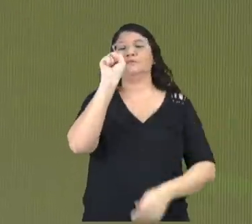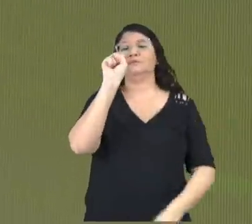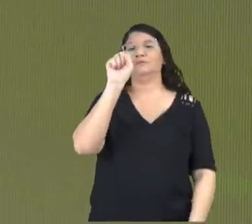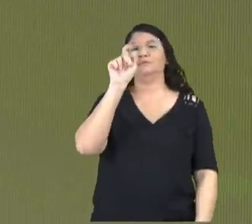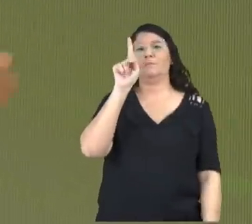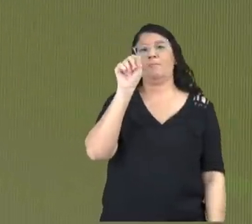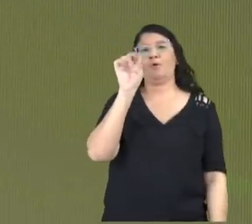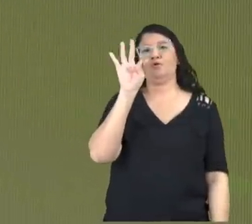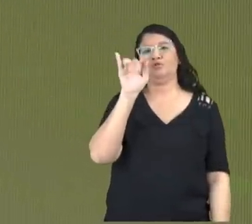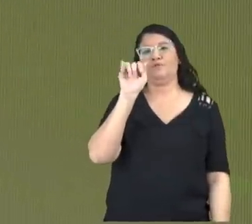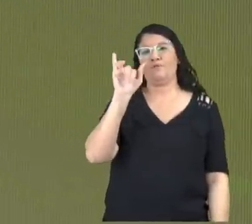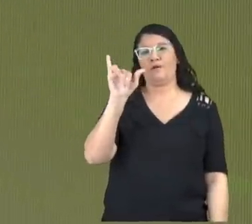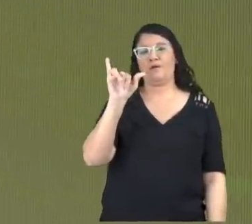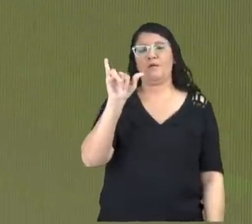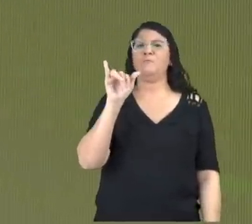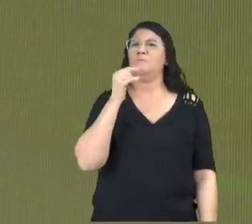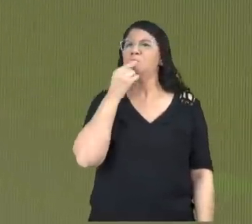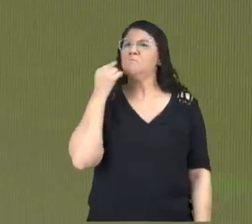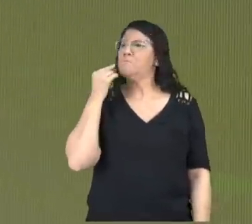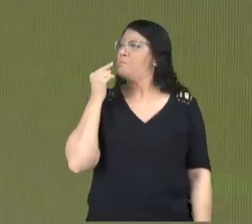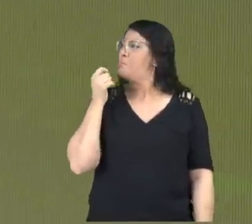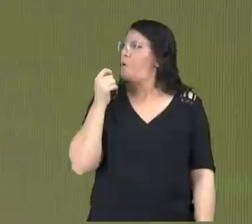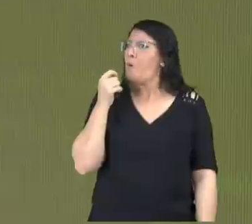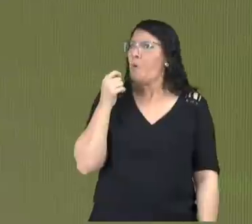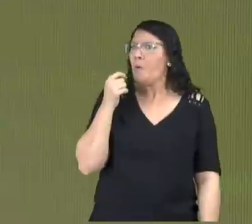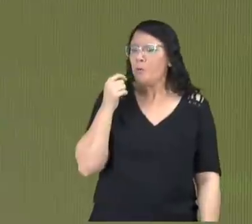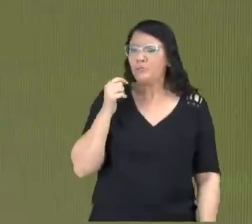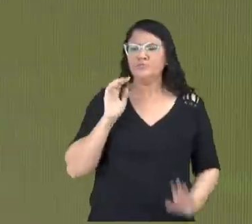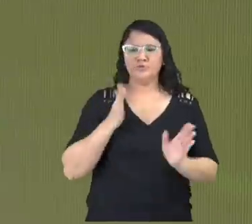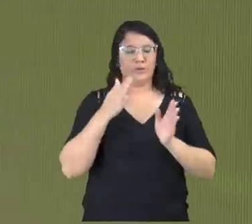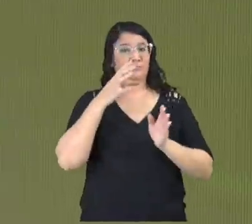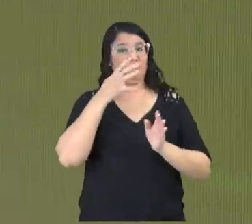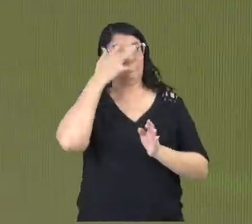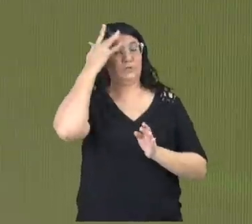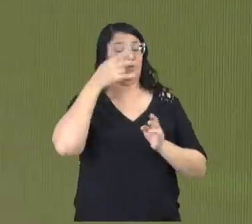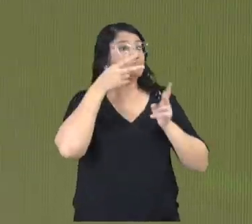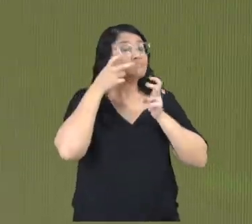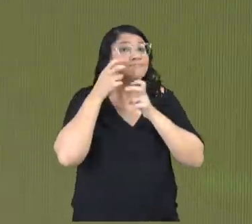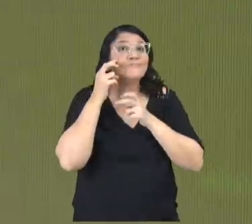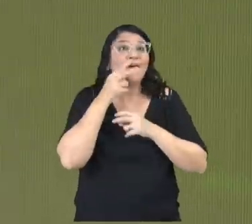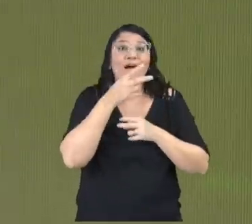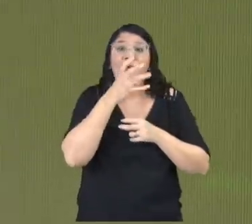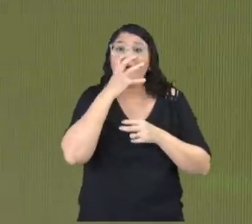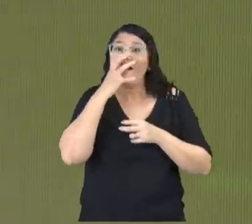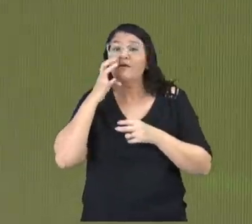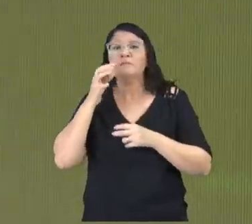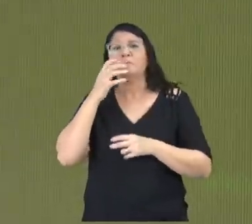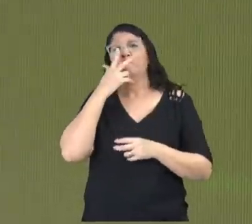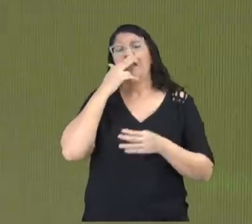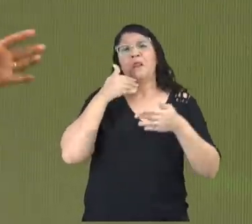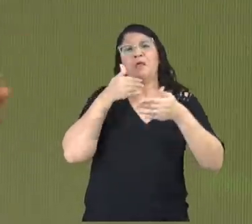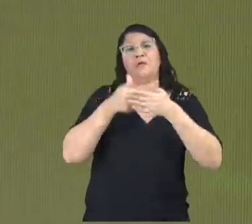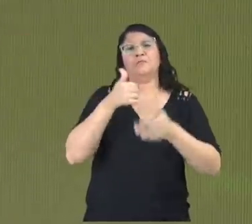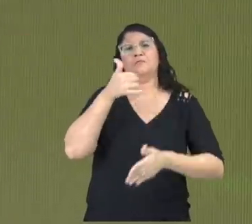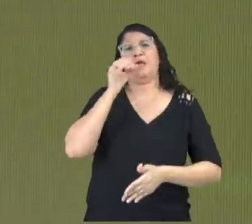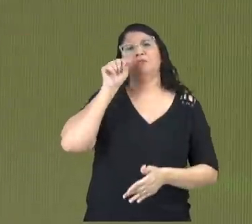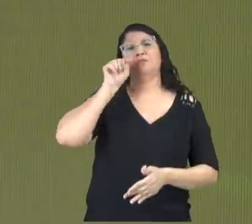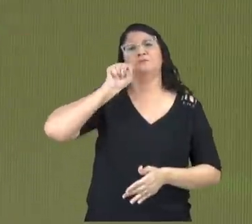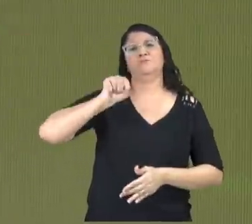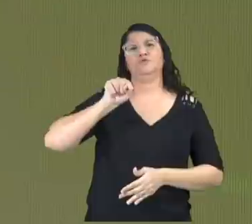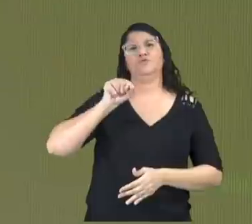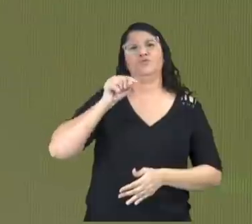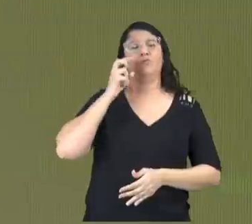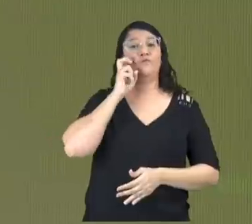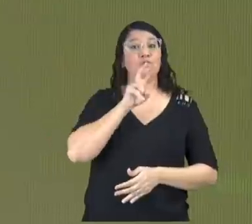em poucos dias. Tem sido uma maravilha, eu acho que a gente já está chegando perto de 10 mil visualizações em poucos dias.